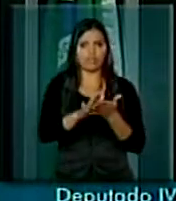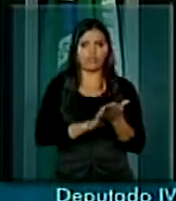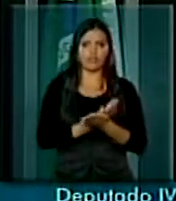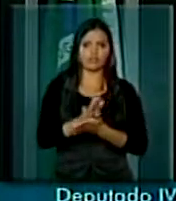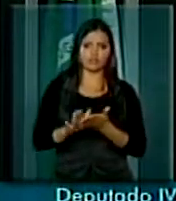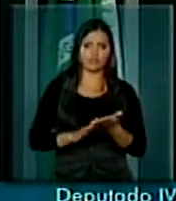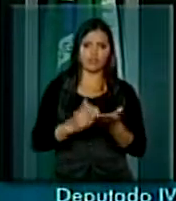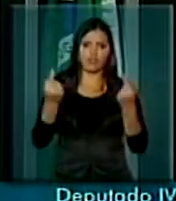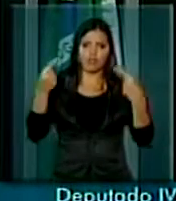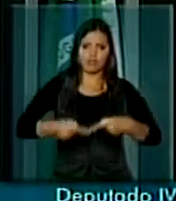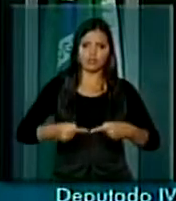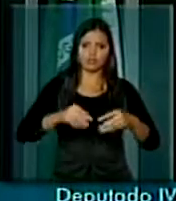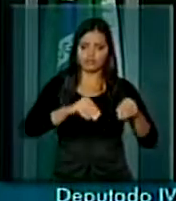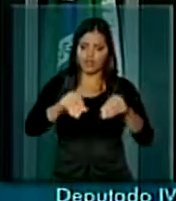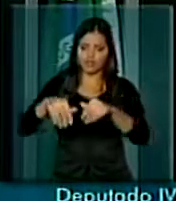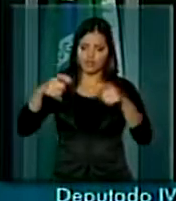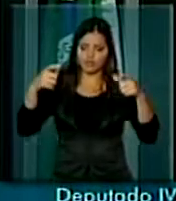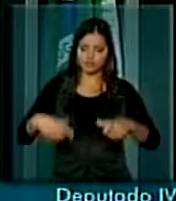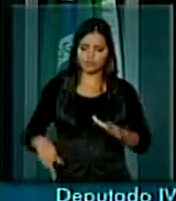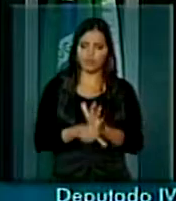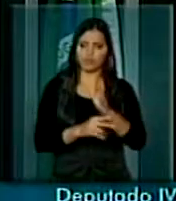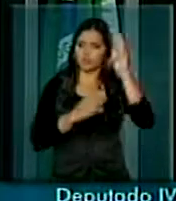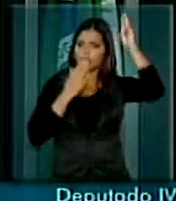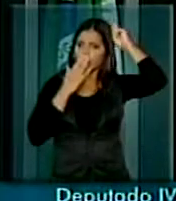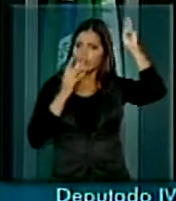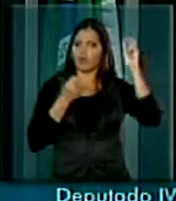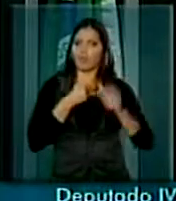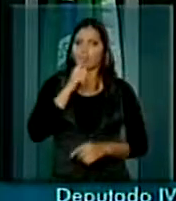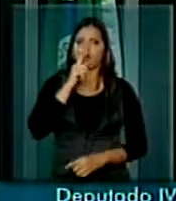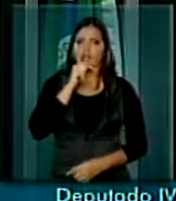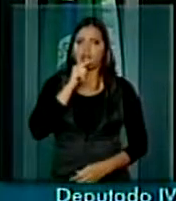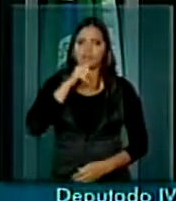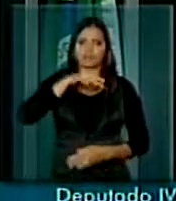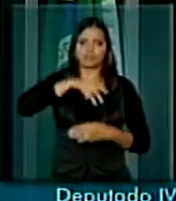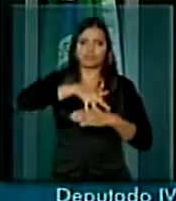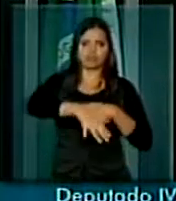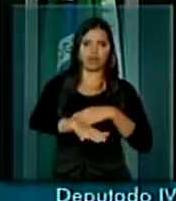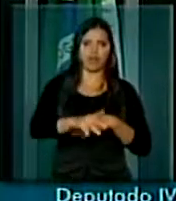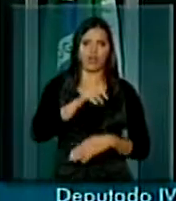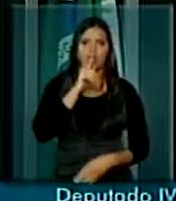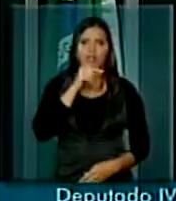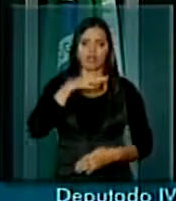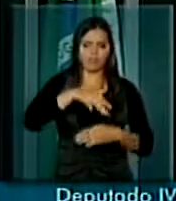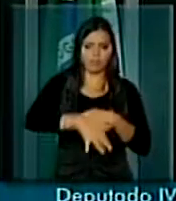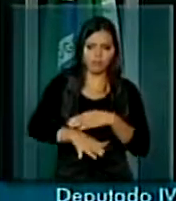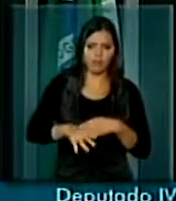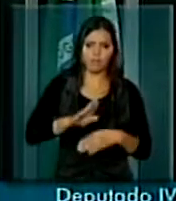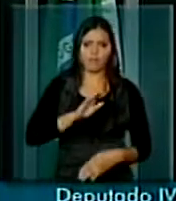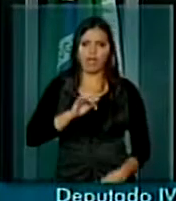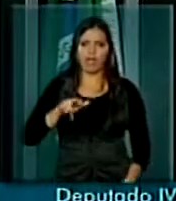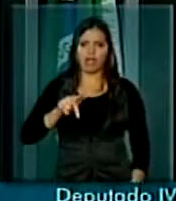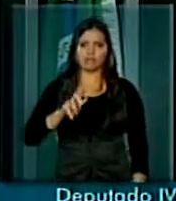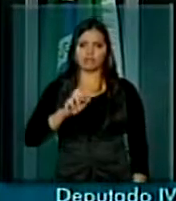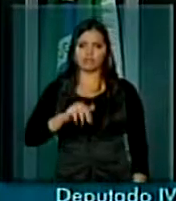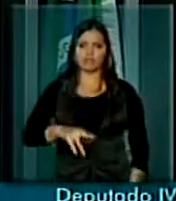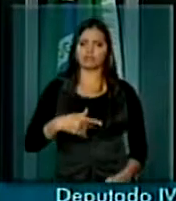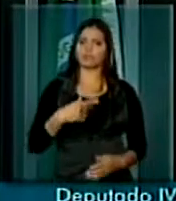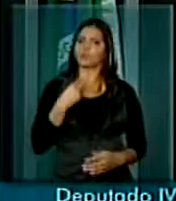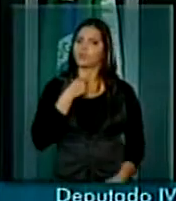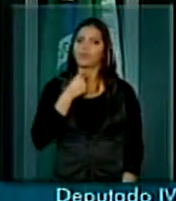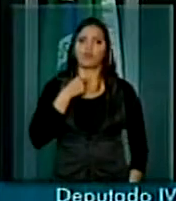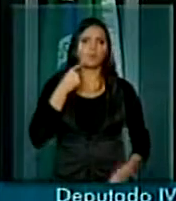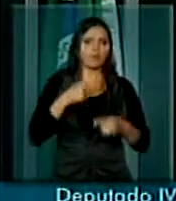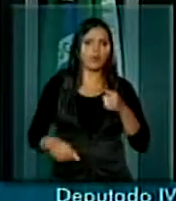violar territórios indígenas com alagamentos, com barragens e assim por diante.